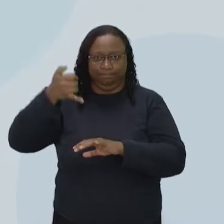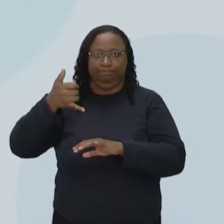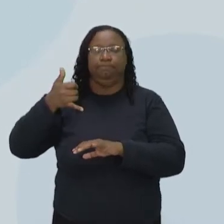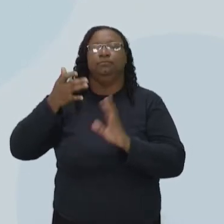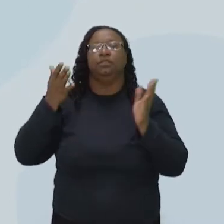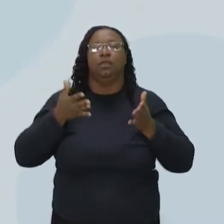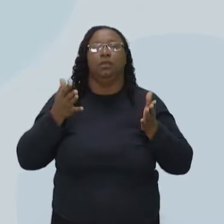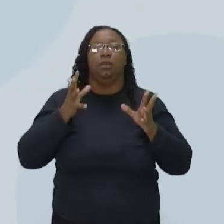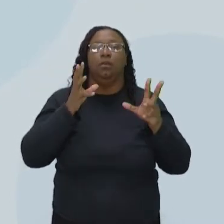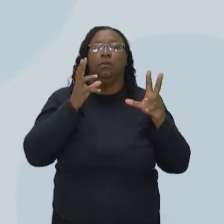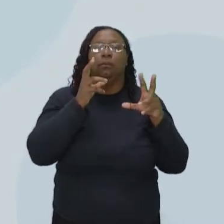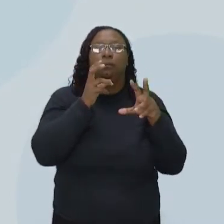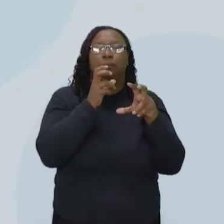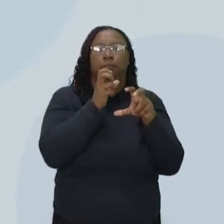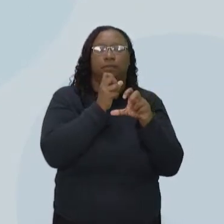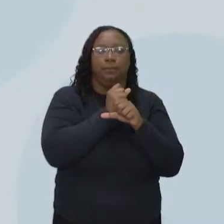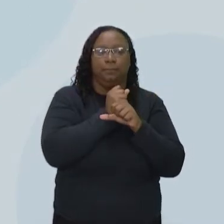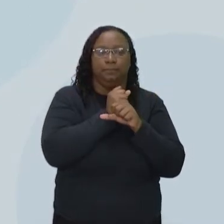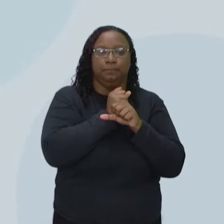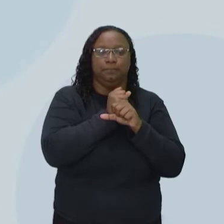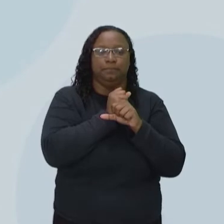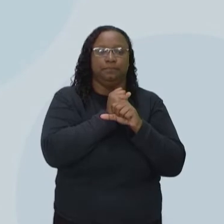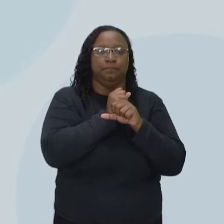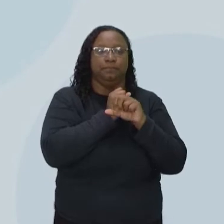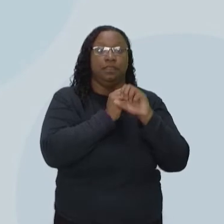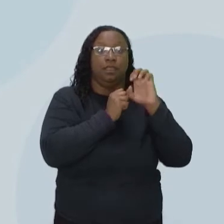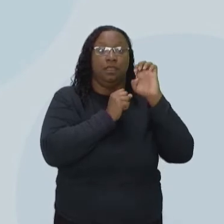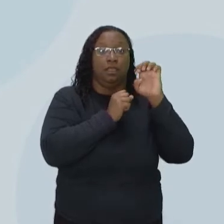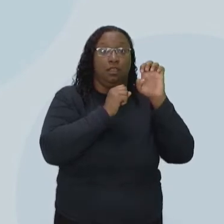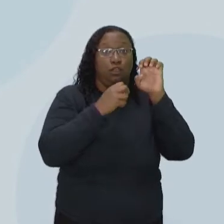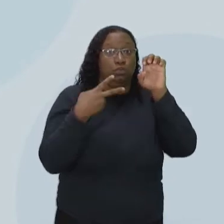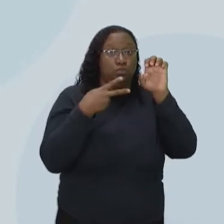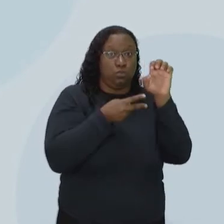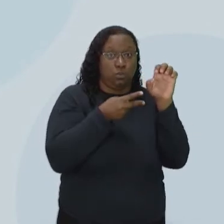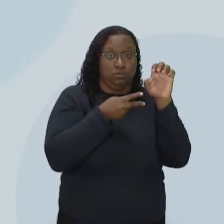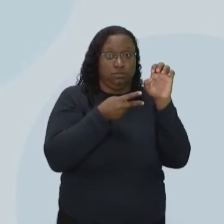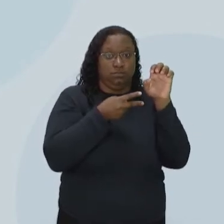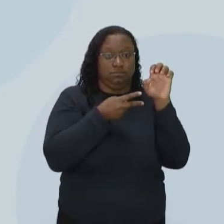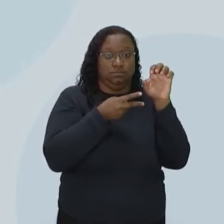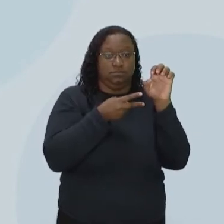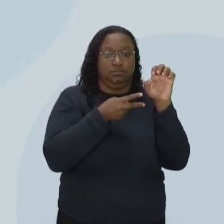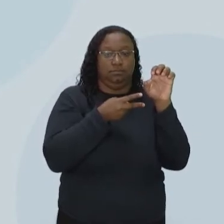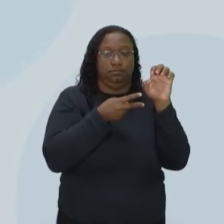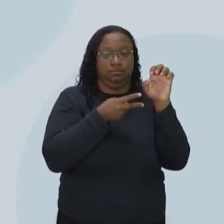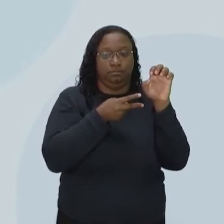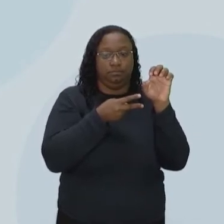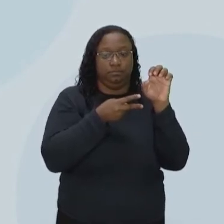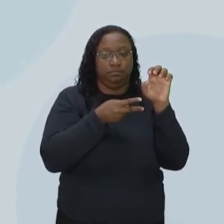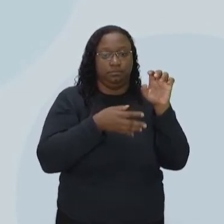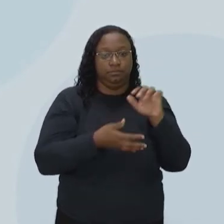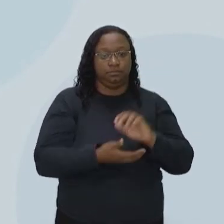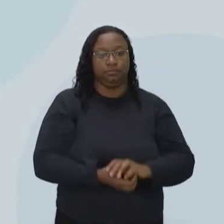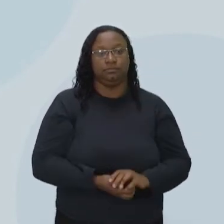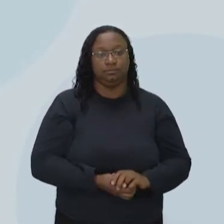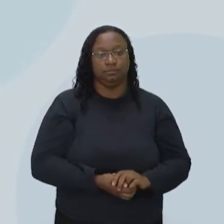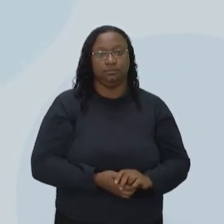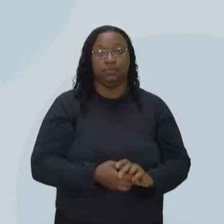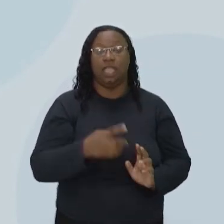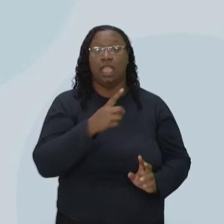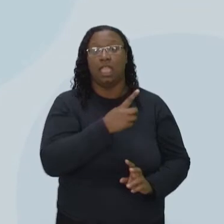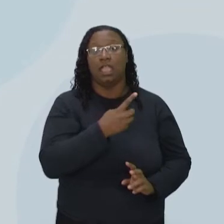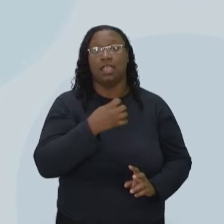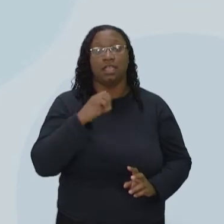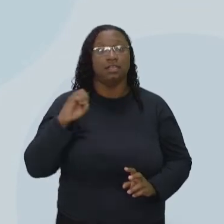calcular para a iluminância 2, né, que seria aí 100 mil,